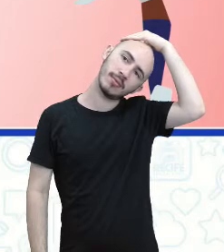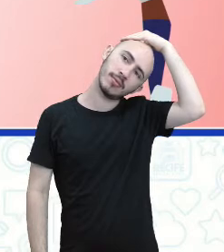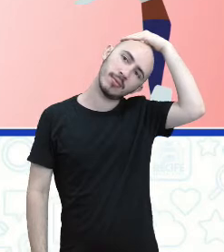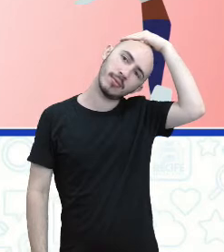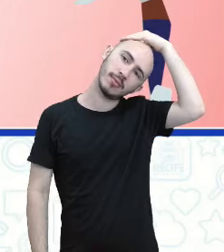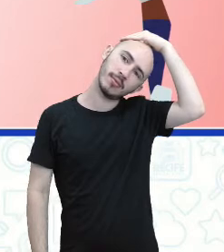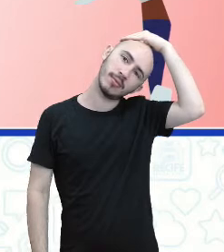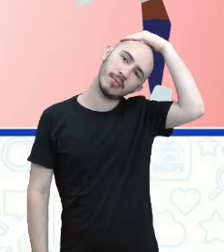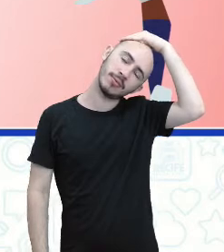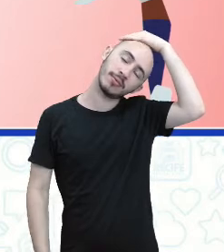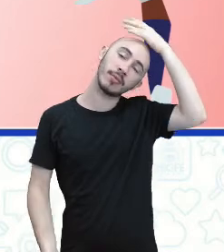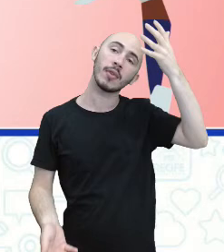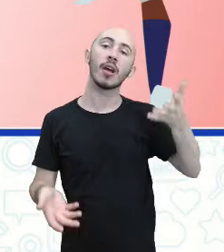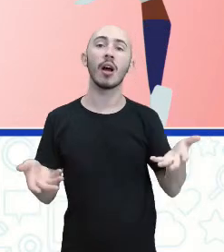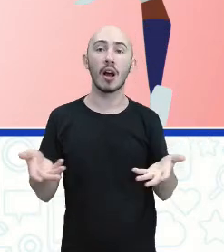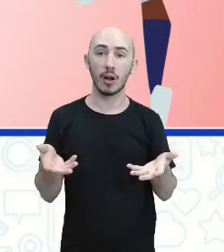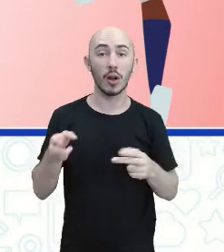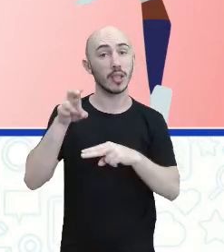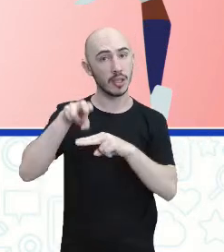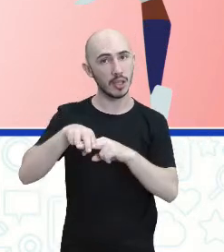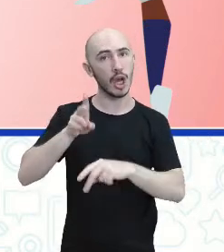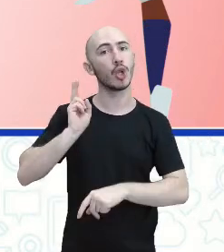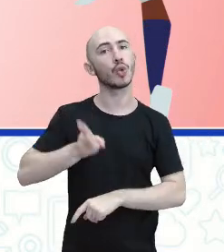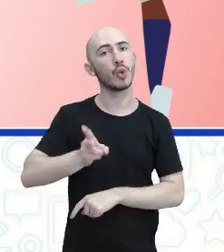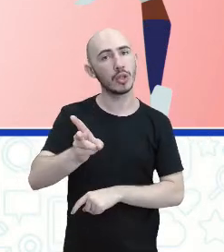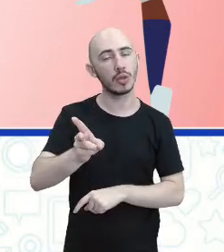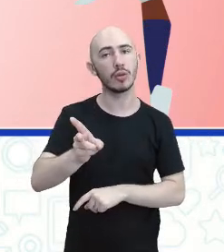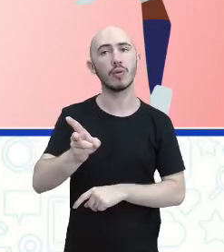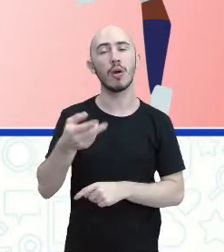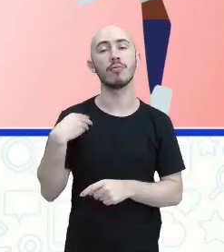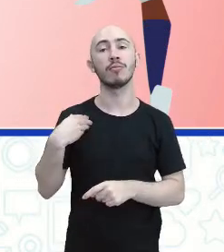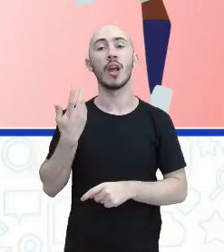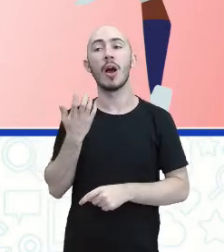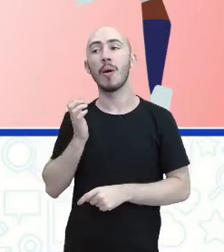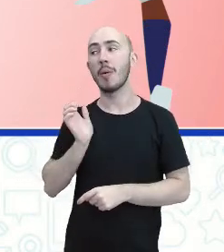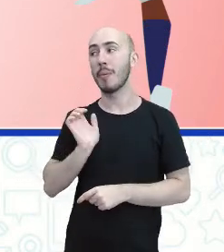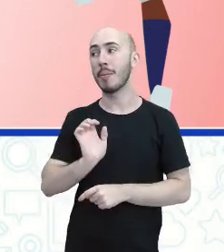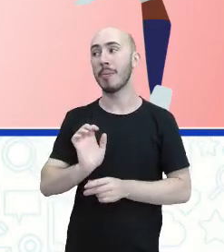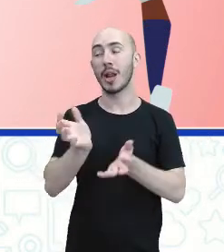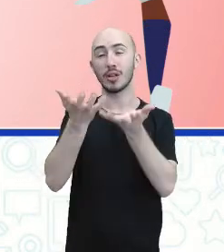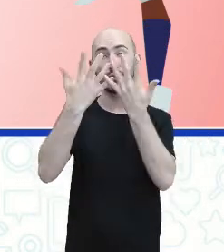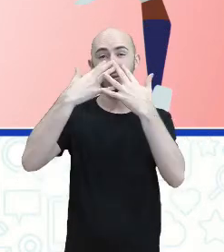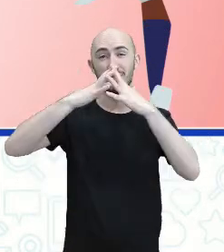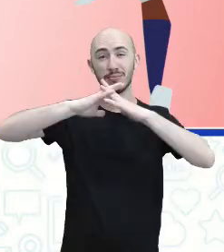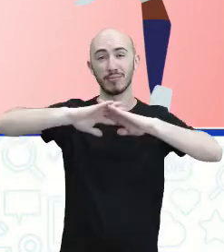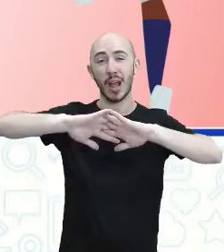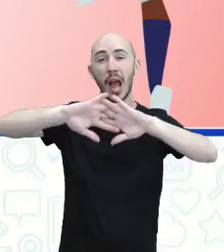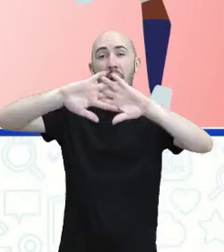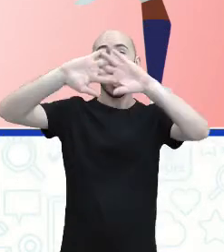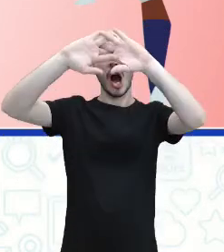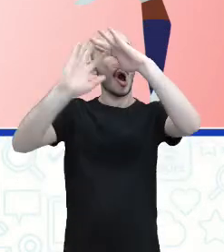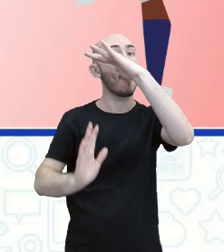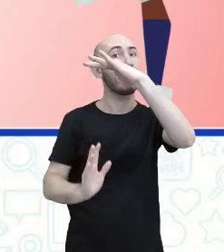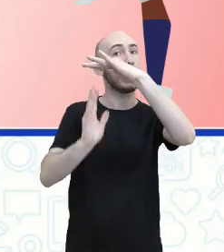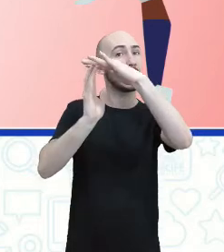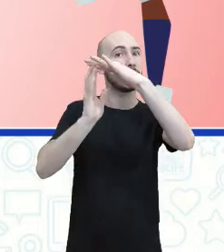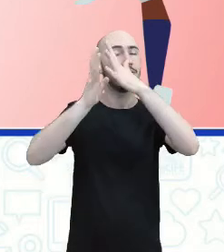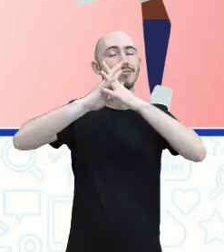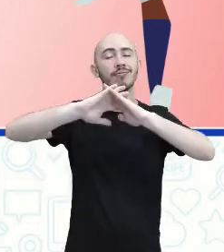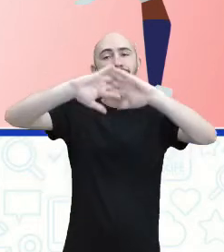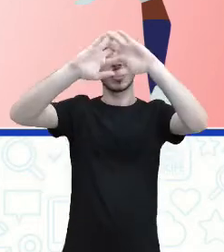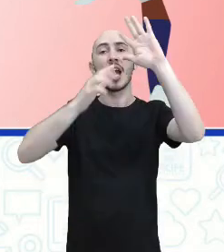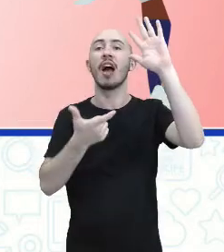Em seguida, ainda sentado na cadeira, estique os braços para o alto o máximo que conseguir, também por 20 segundos.